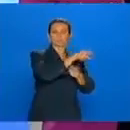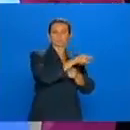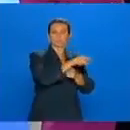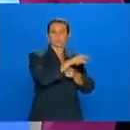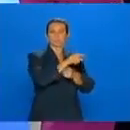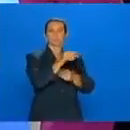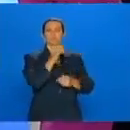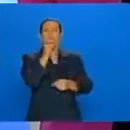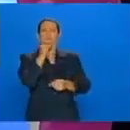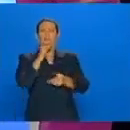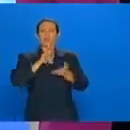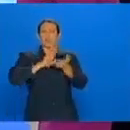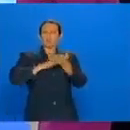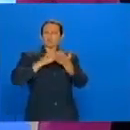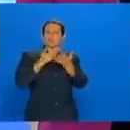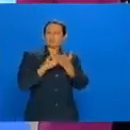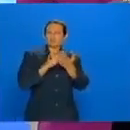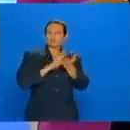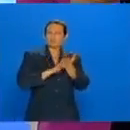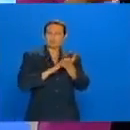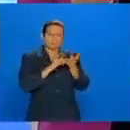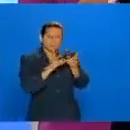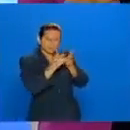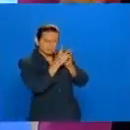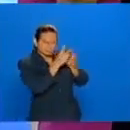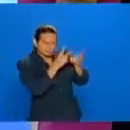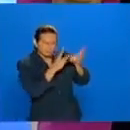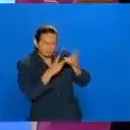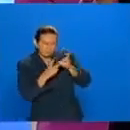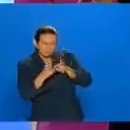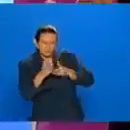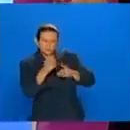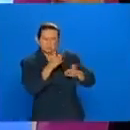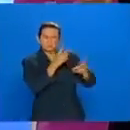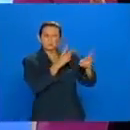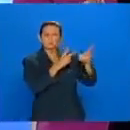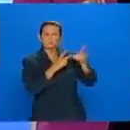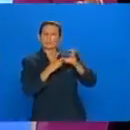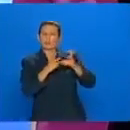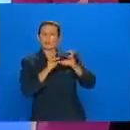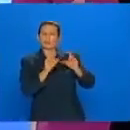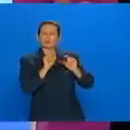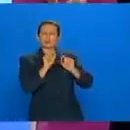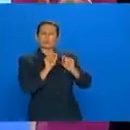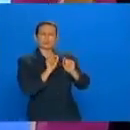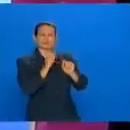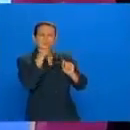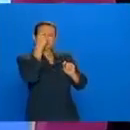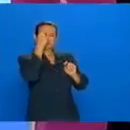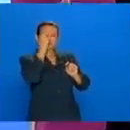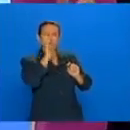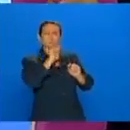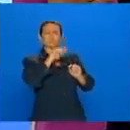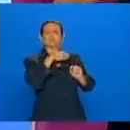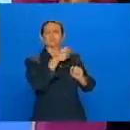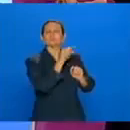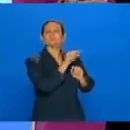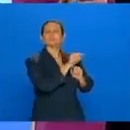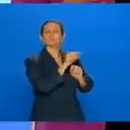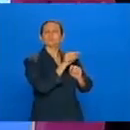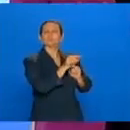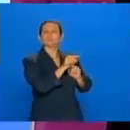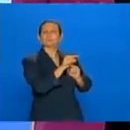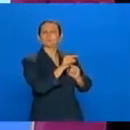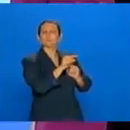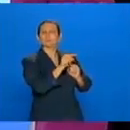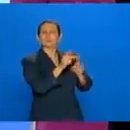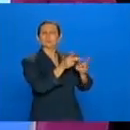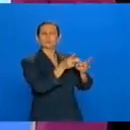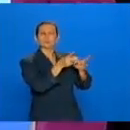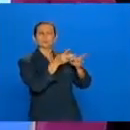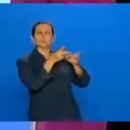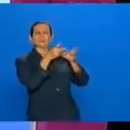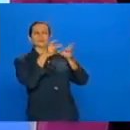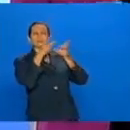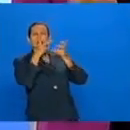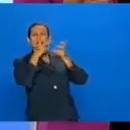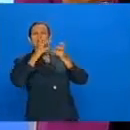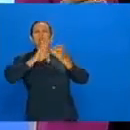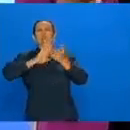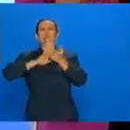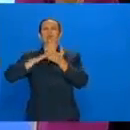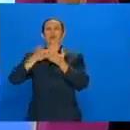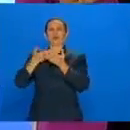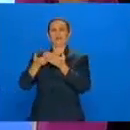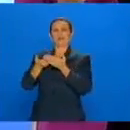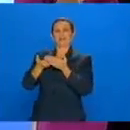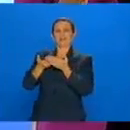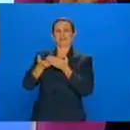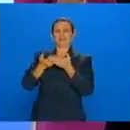A tradução sempre é a partir de um pressuposto que se tem em mente, um instrumento, um recorte. Isso significa